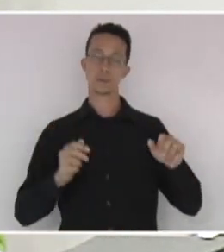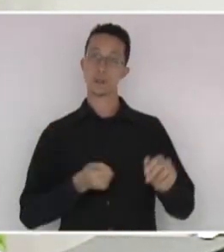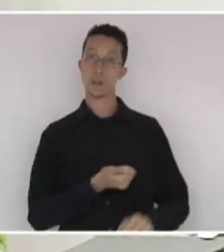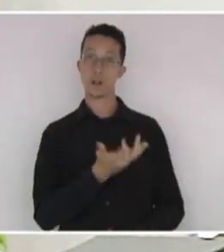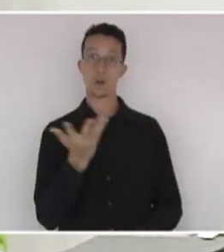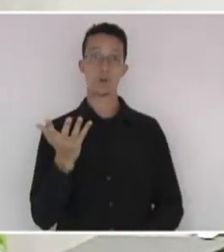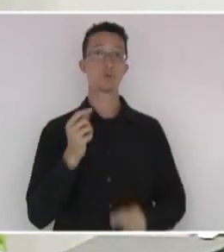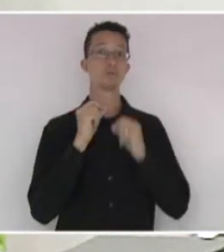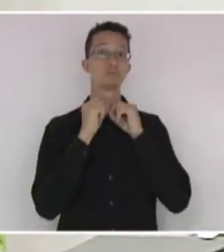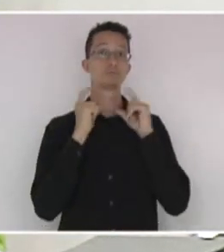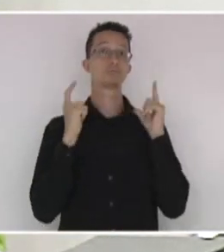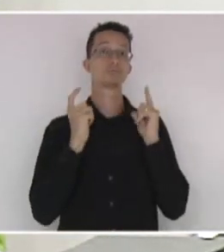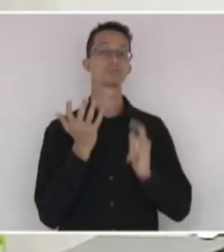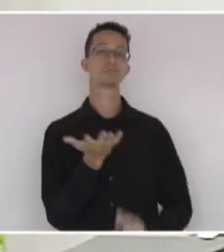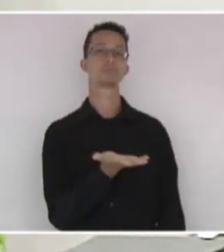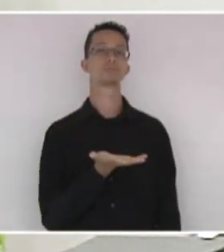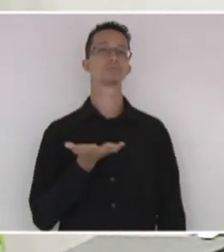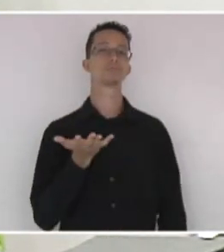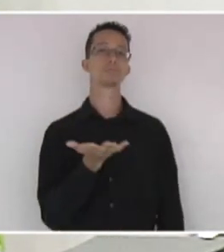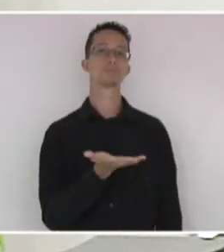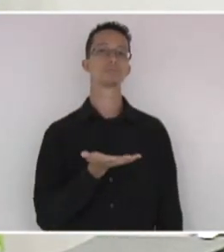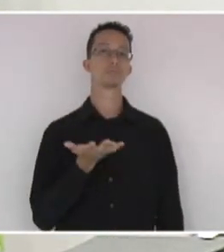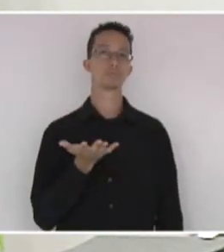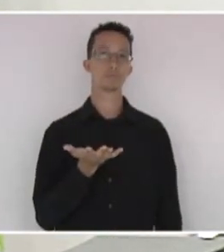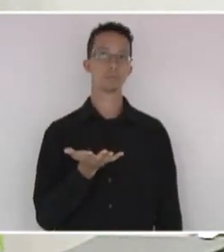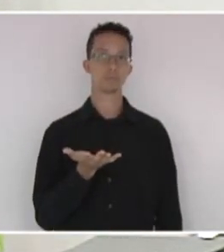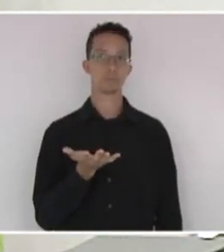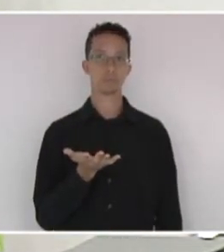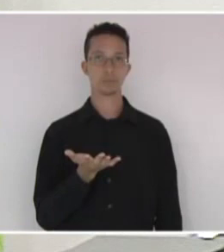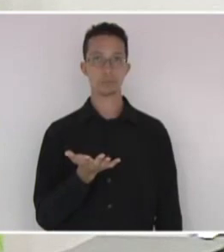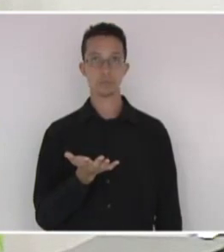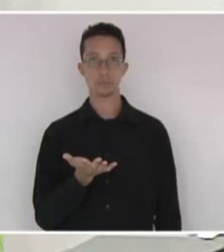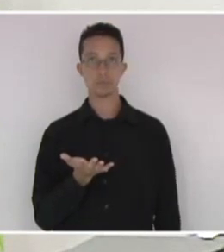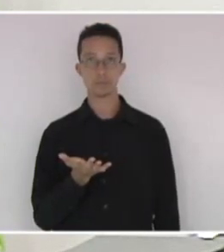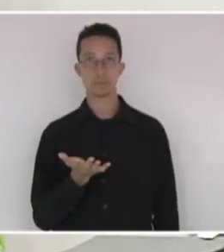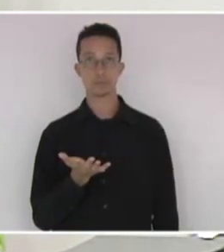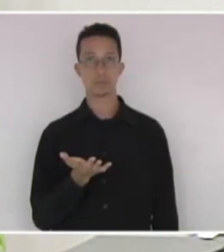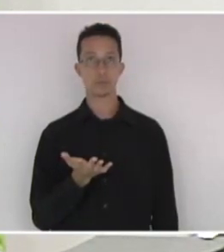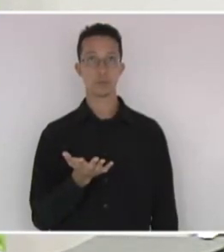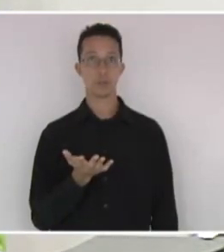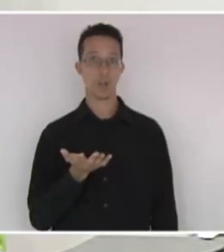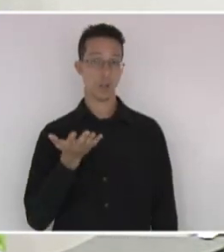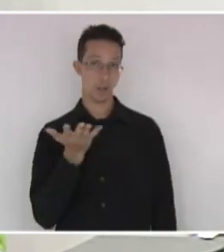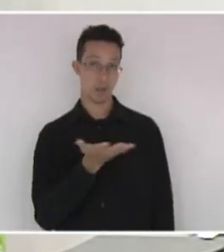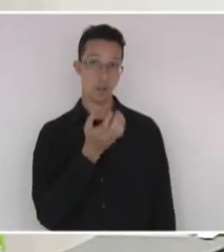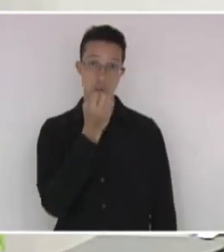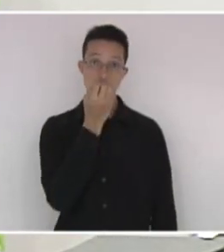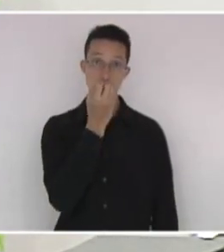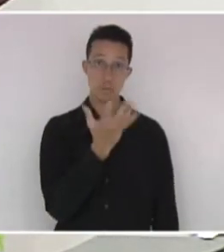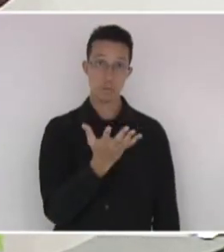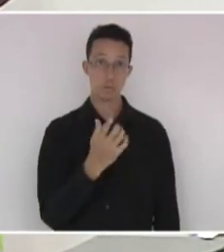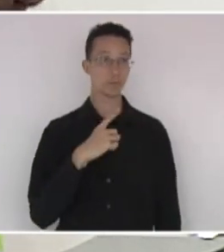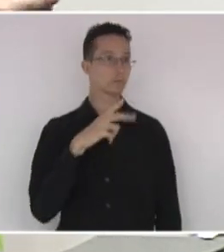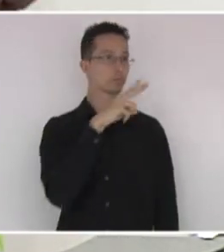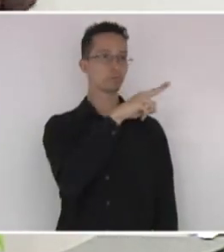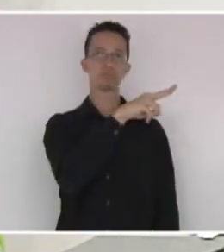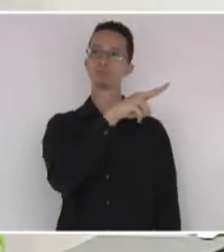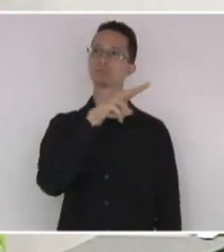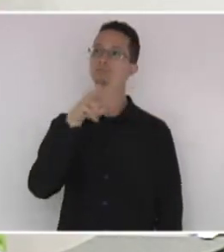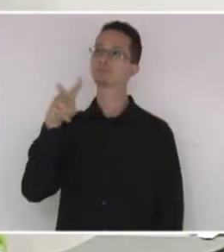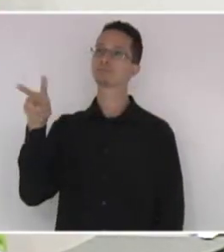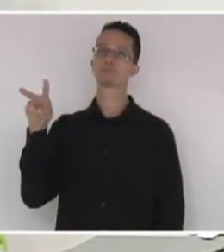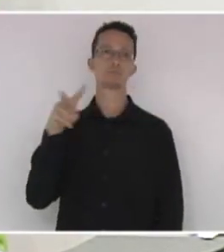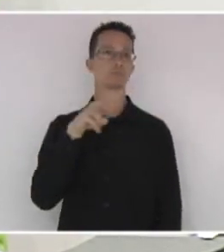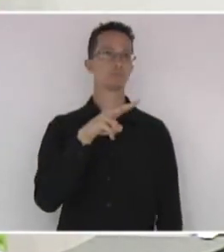Alguns garçons, o bom garçom, ele está olhando o salão e sempre atento